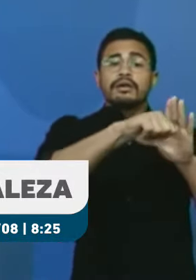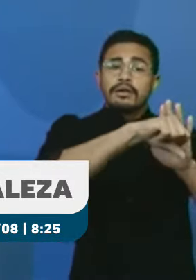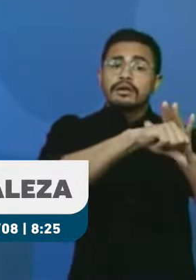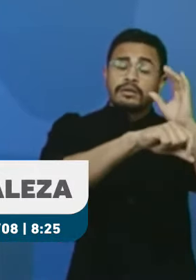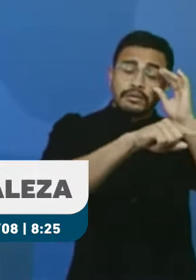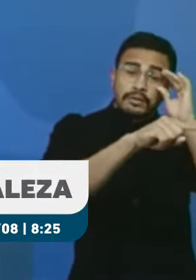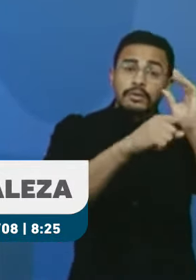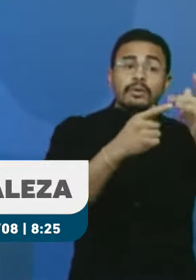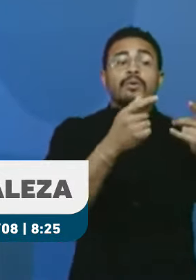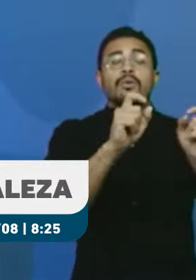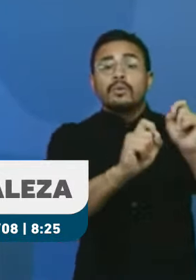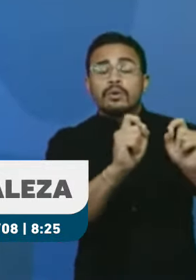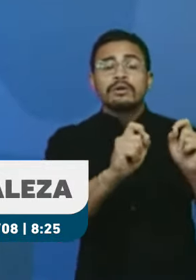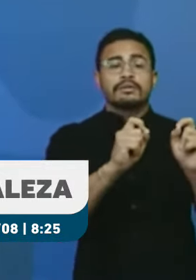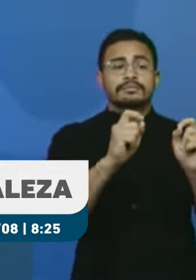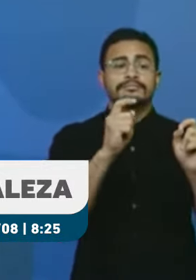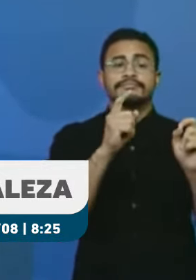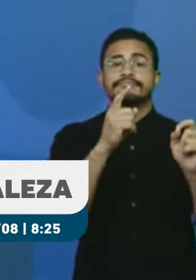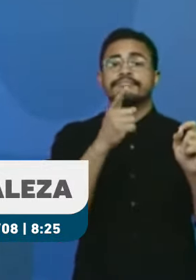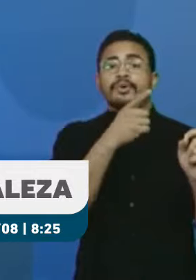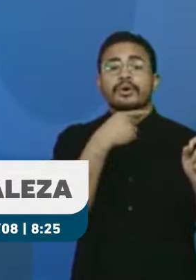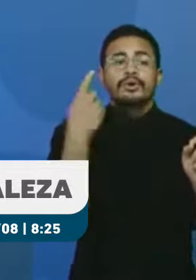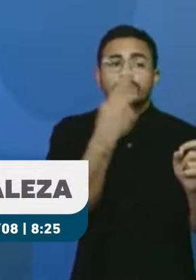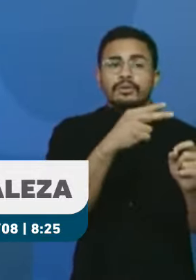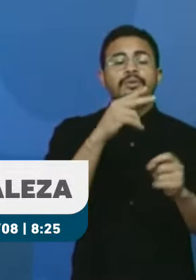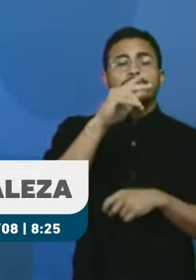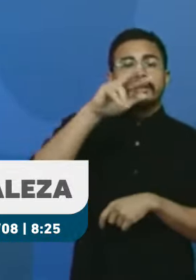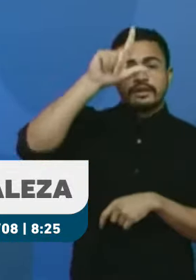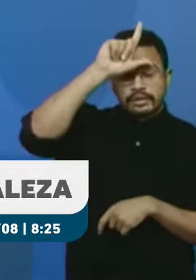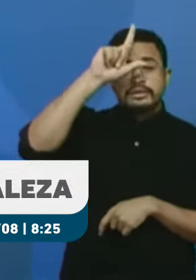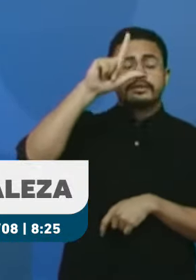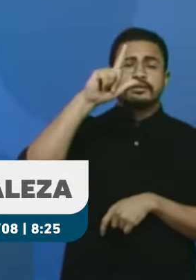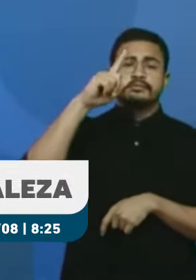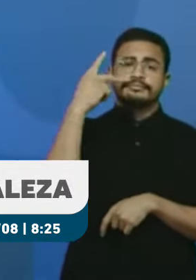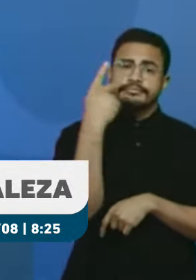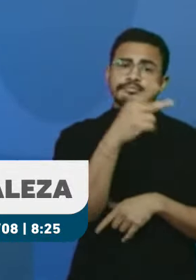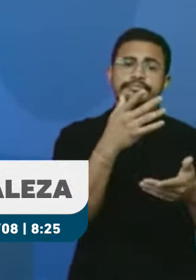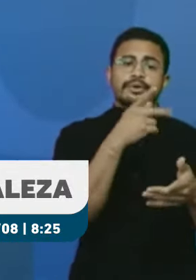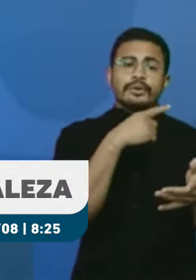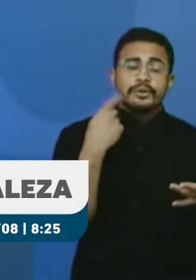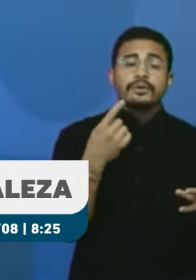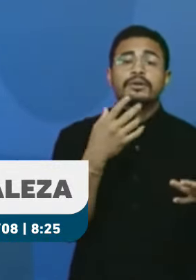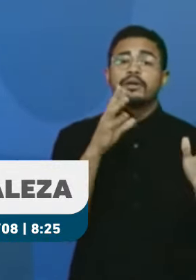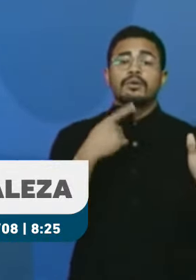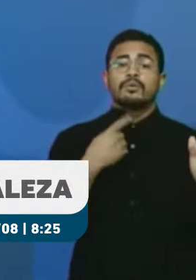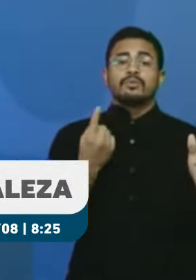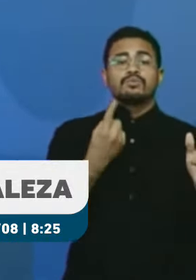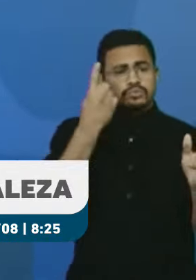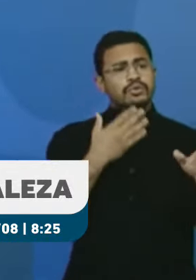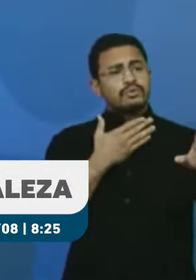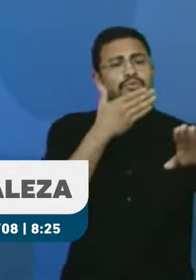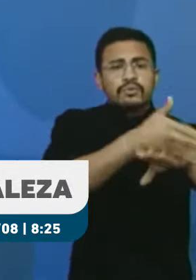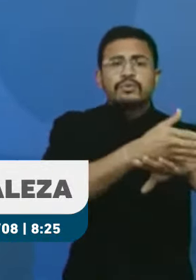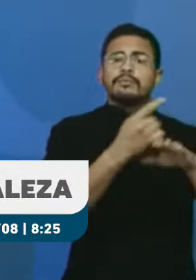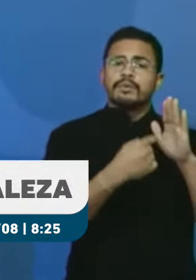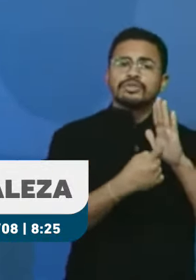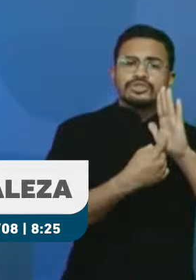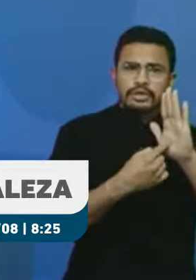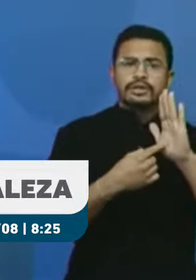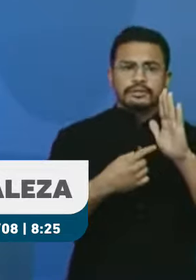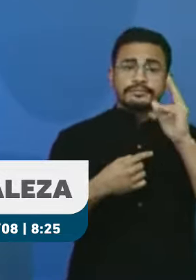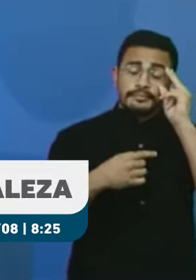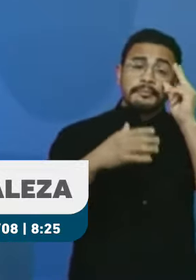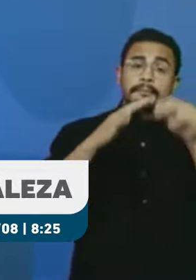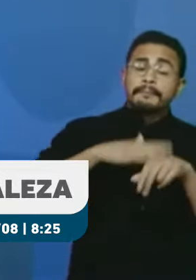funcionasse porque um faccionado morreu um chefe uma liderança do Crime Organizado morreu eu fui o único fui lá e mostrei em loco o que